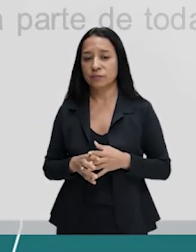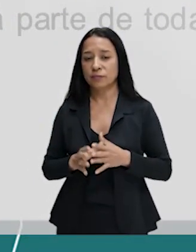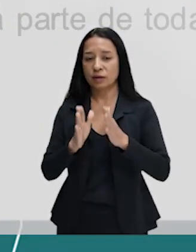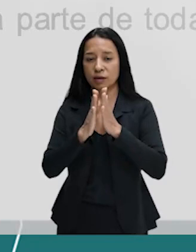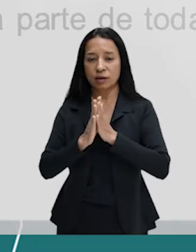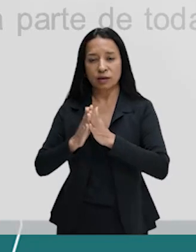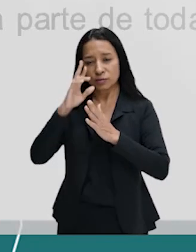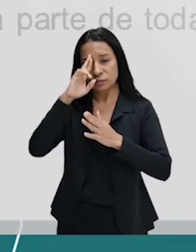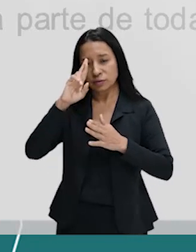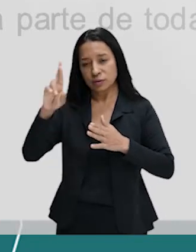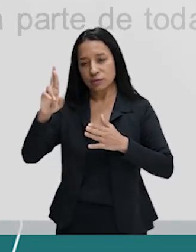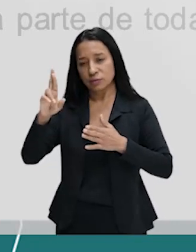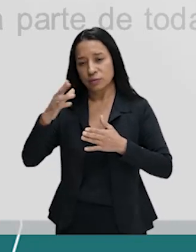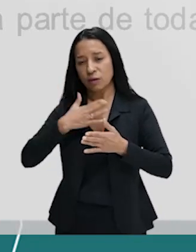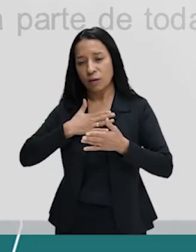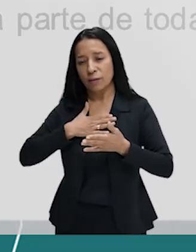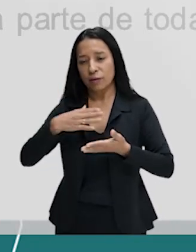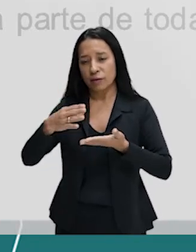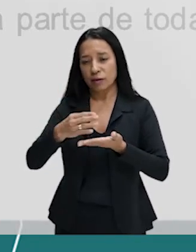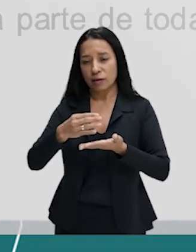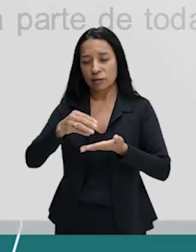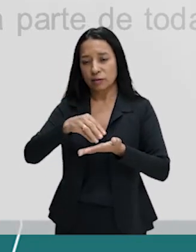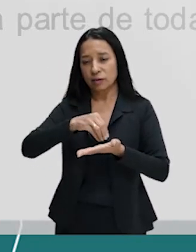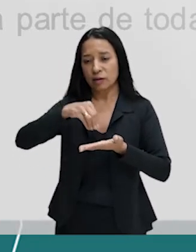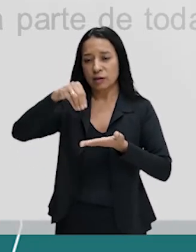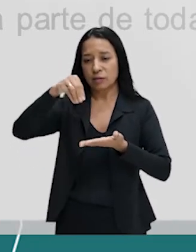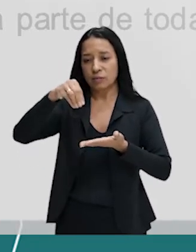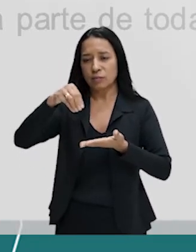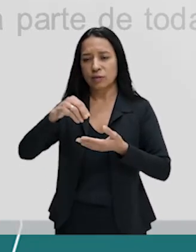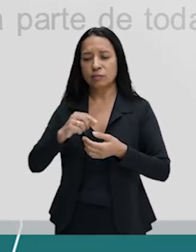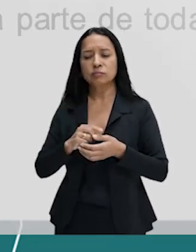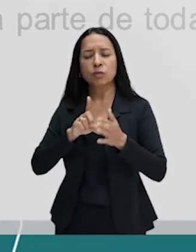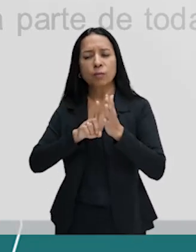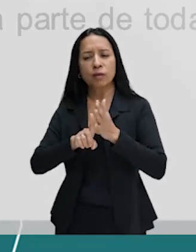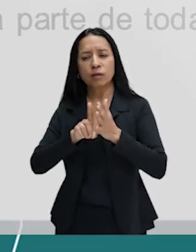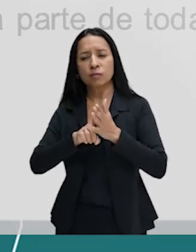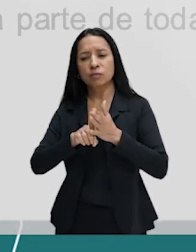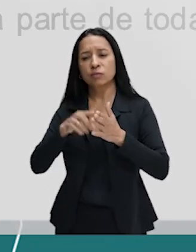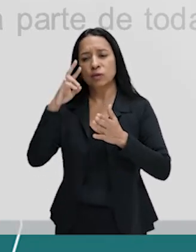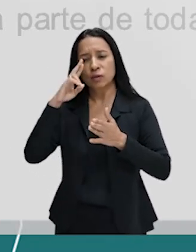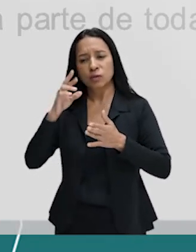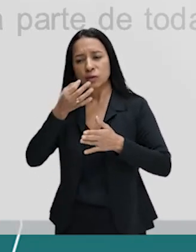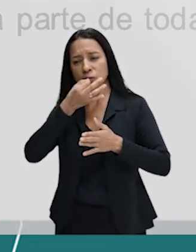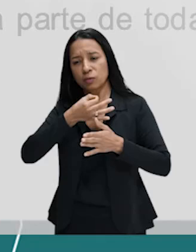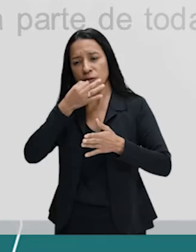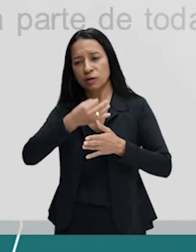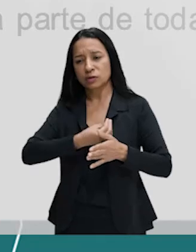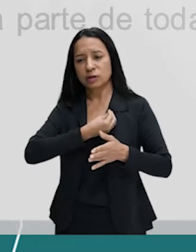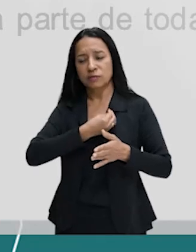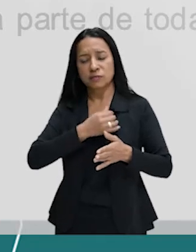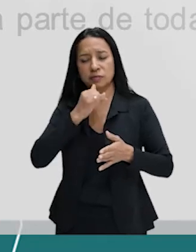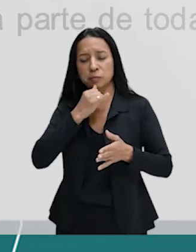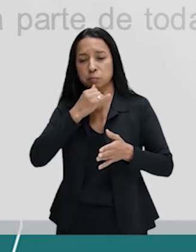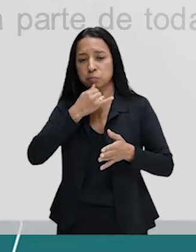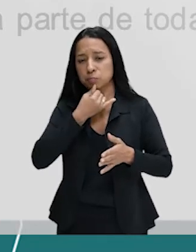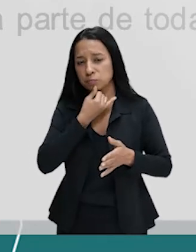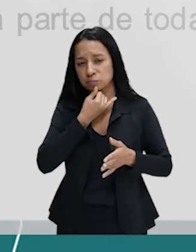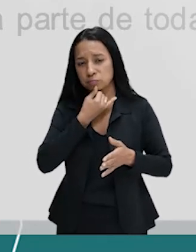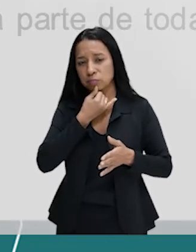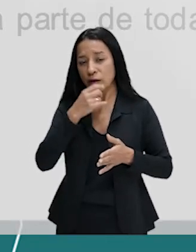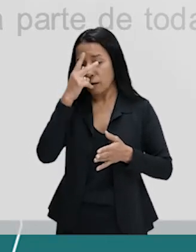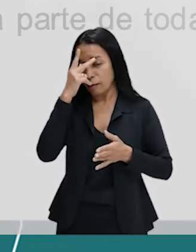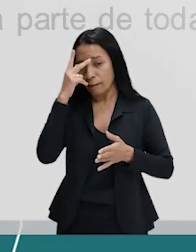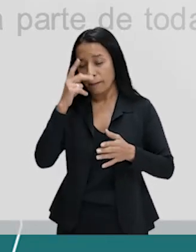essa minha alma. O Senhor acha que a vida é tristonha, mas ninguém não pode me impedir de rezar, pode